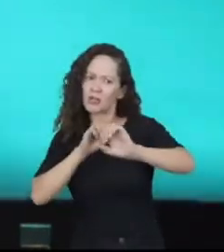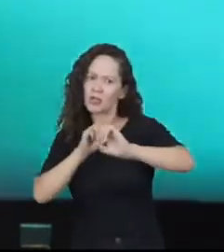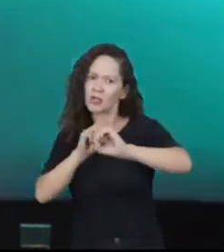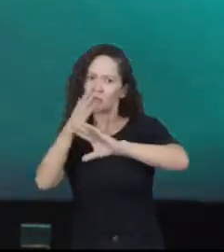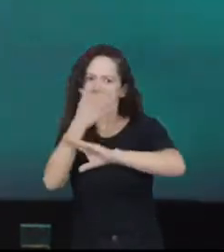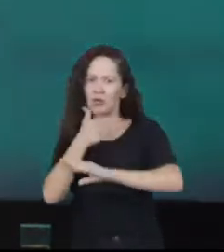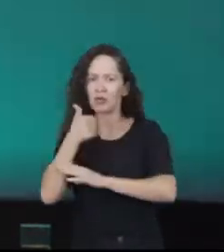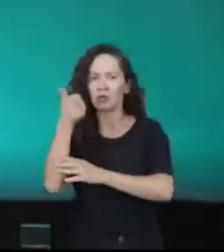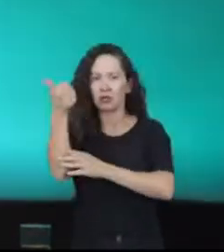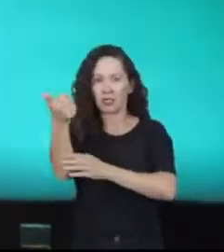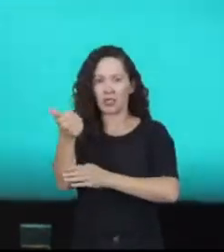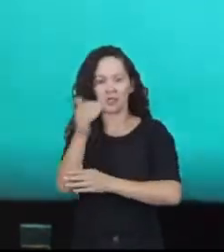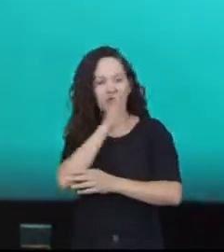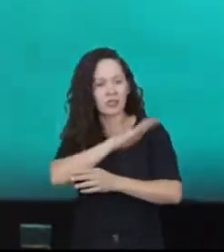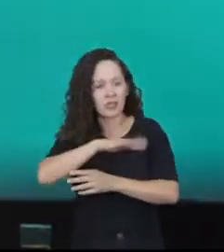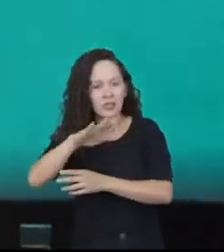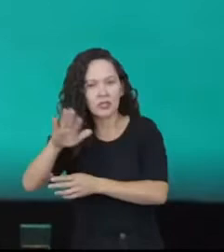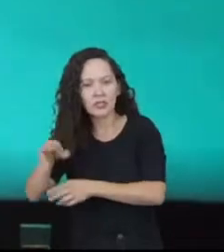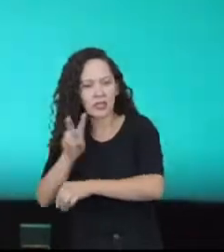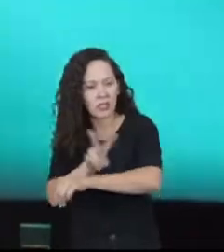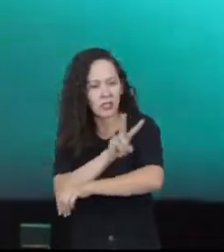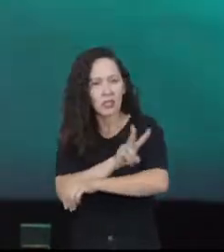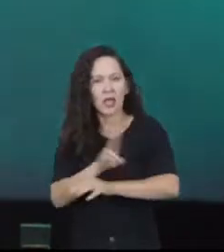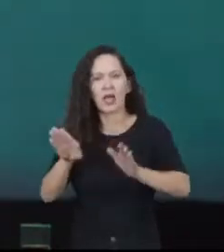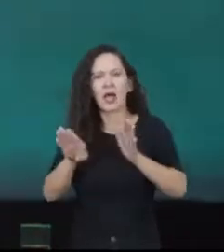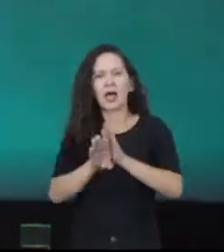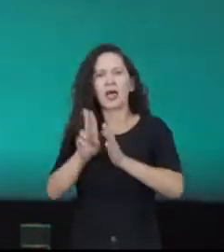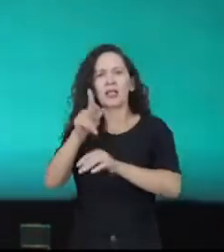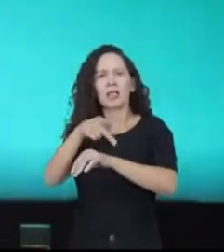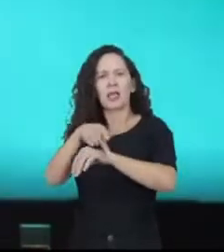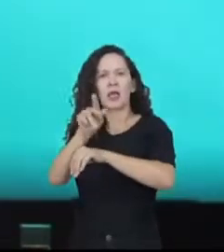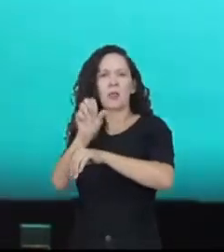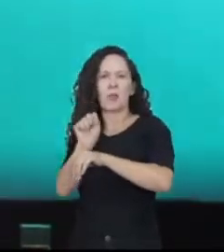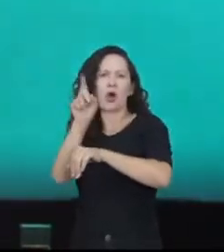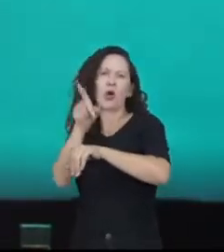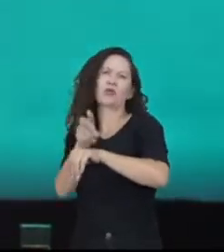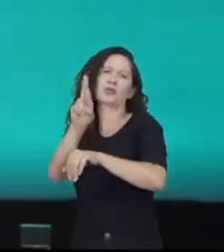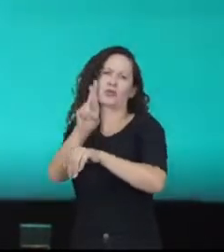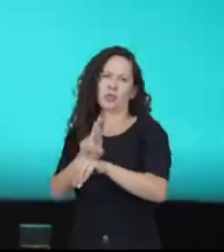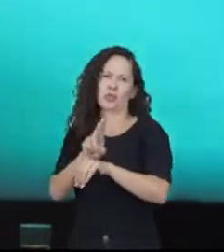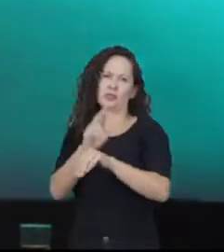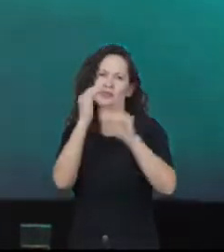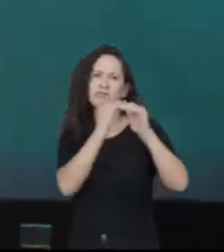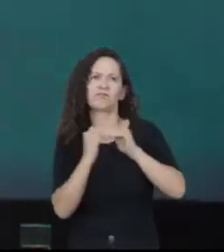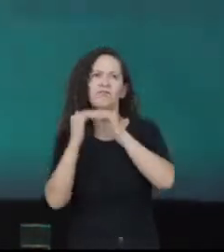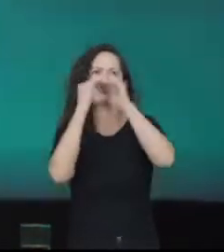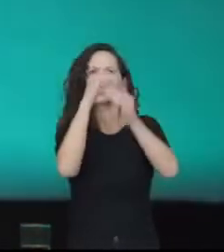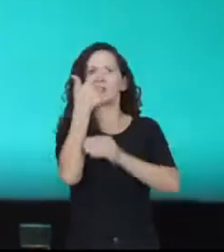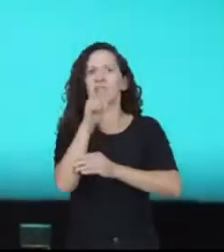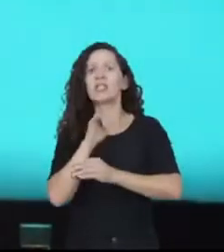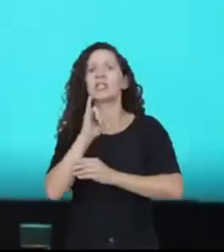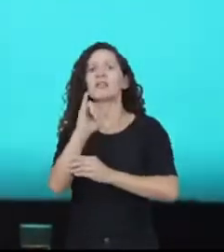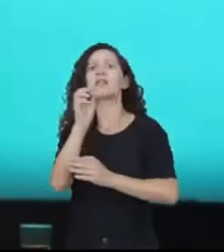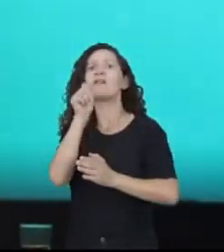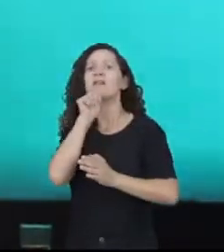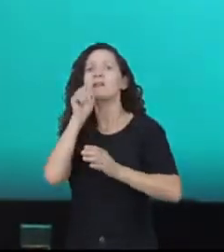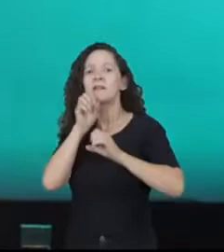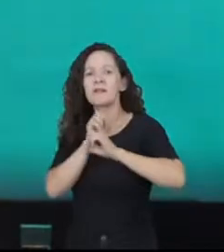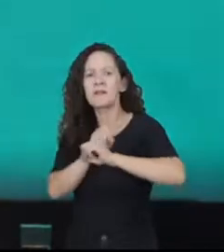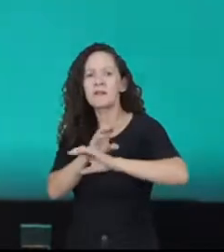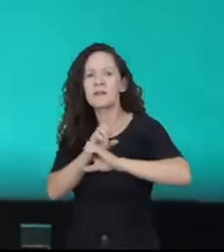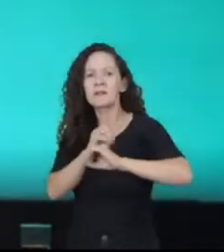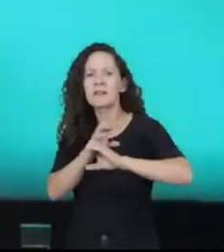creche ao pós-doutorado. Não haverá soberania enquanto a educação continuar a ser tratada como